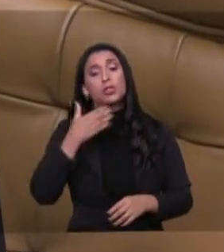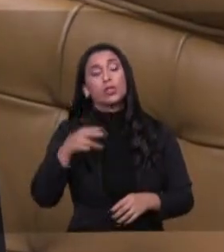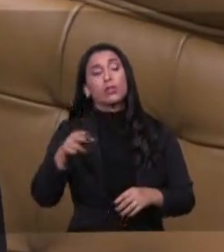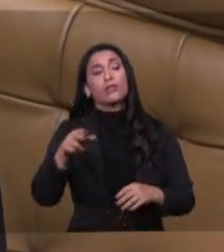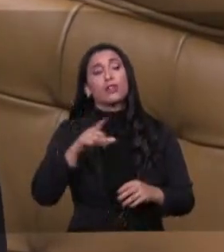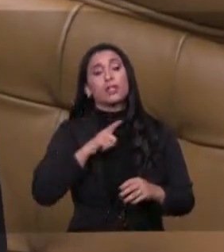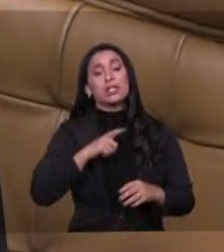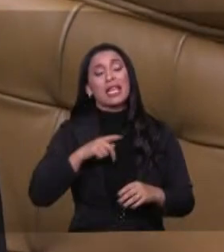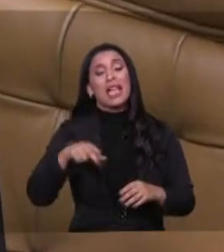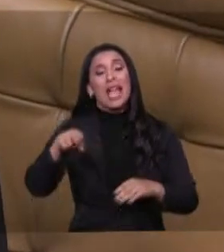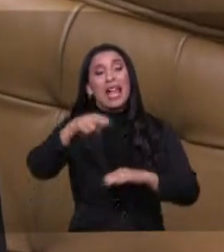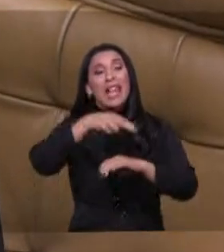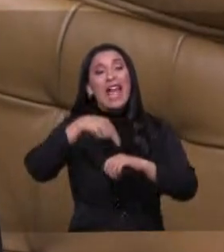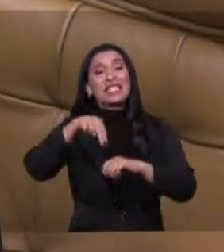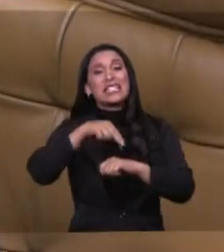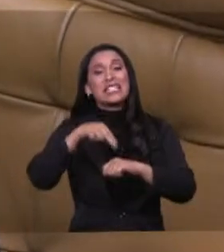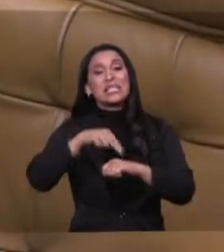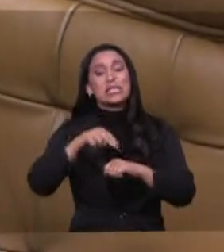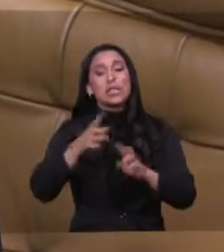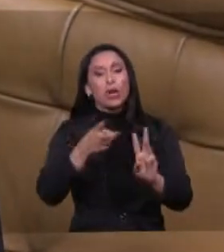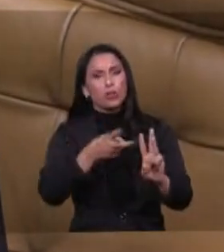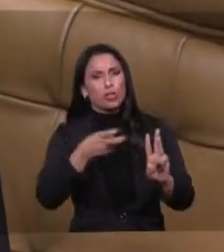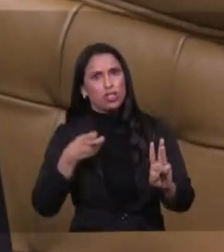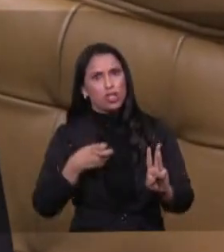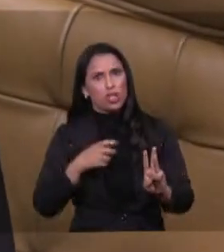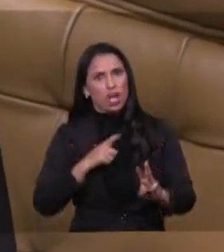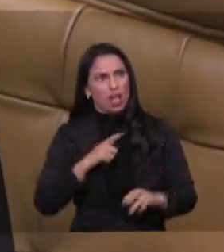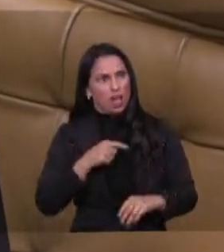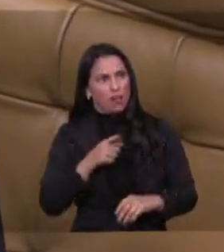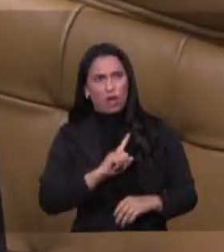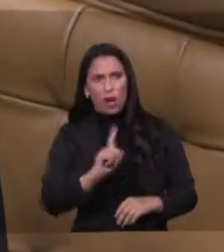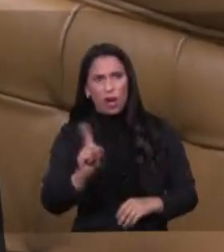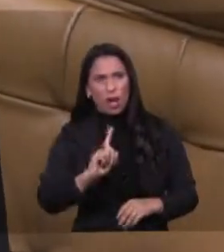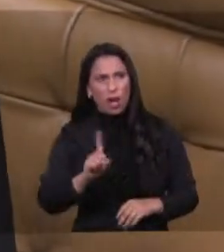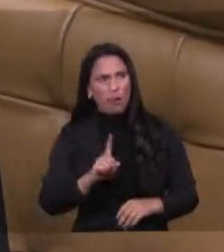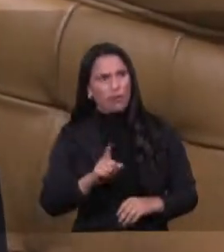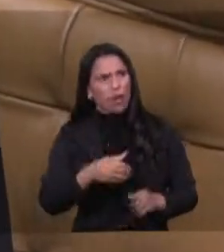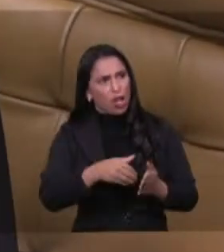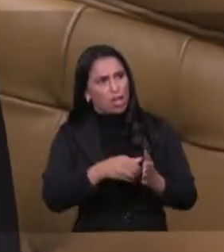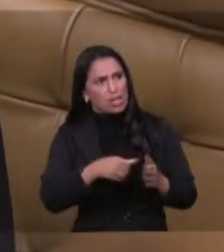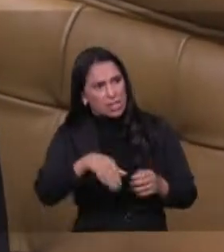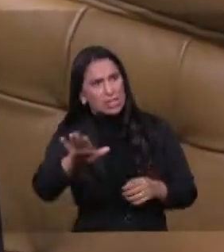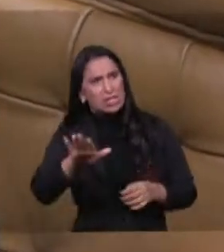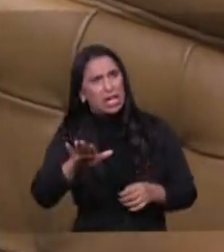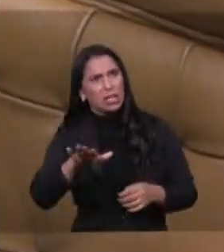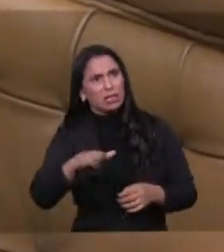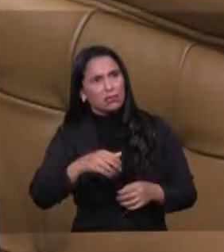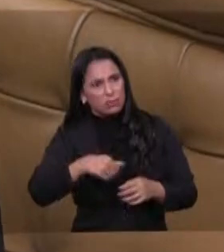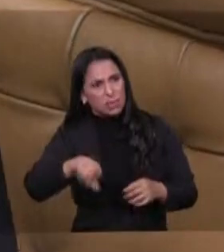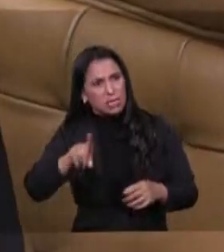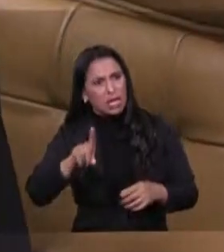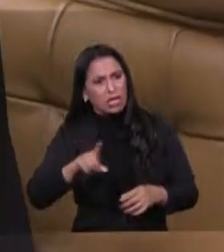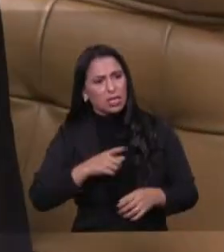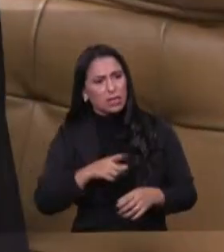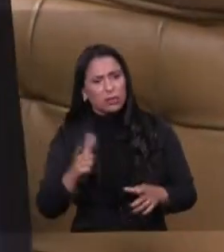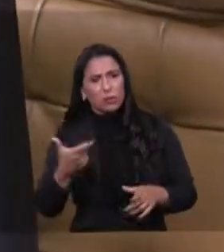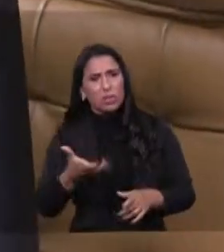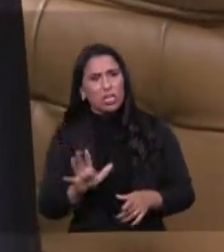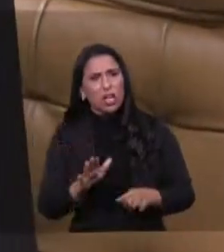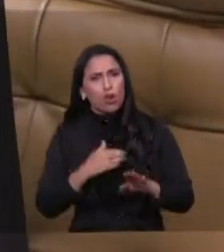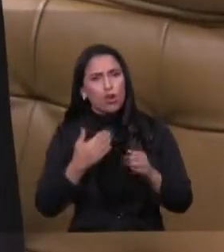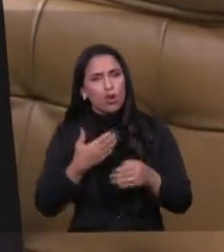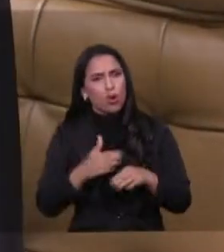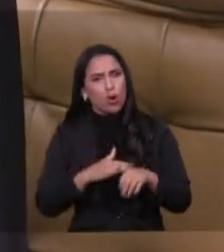nações indígenas. E ele se irritou muito com isso e pediu que eles se retirassem da sala, ou foi bastante ríspido, dizendo que